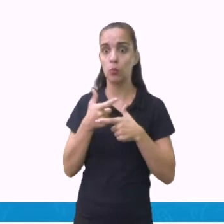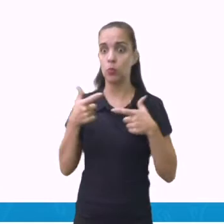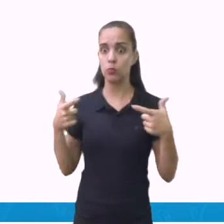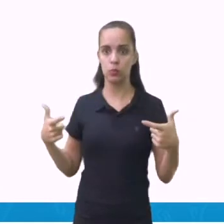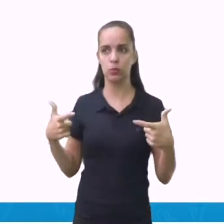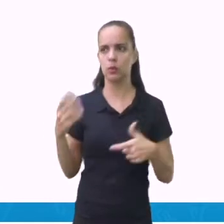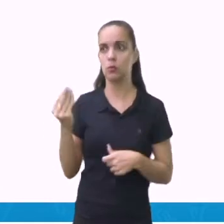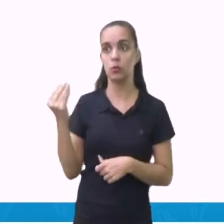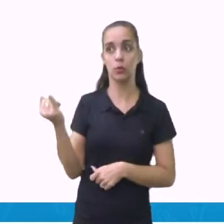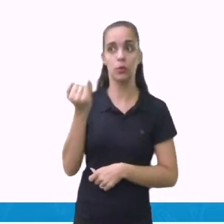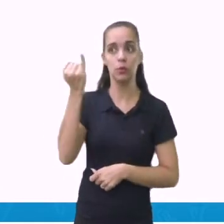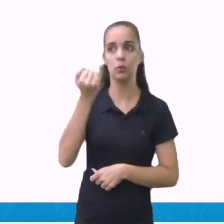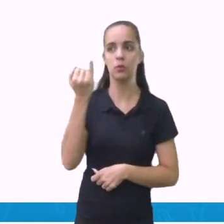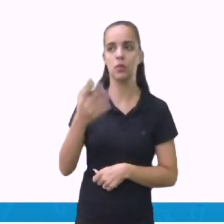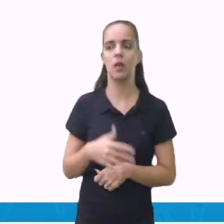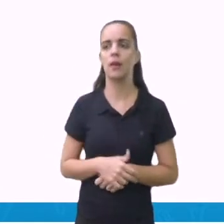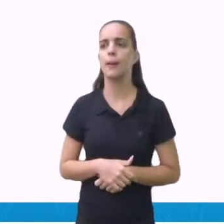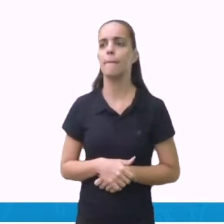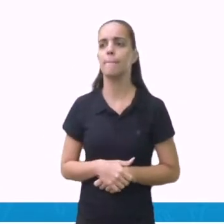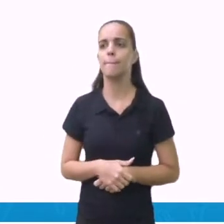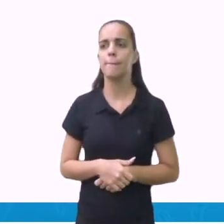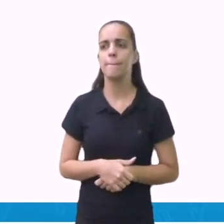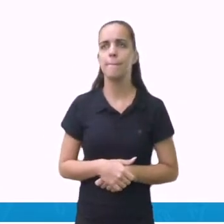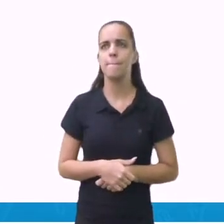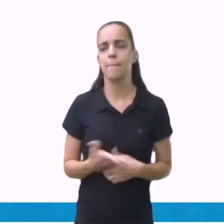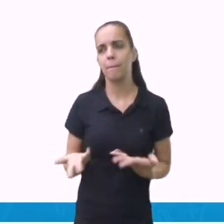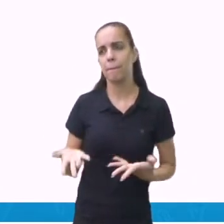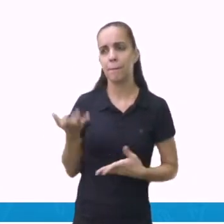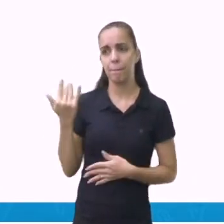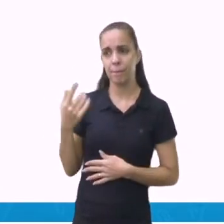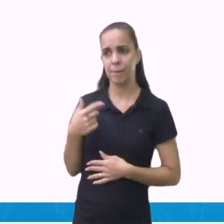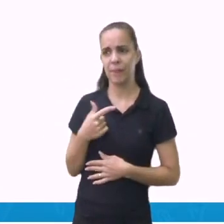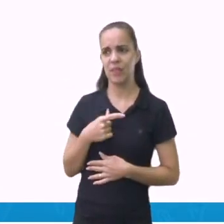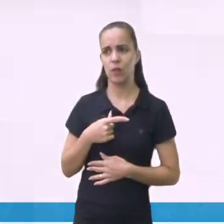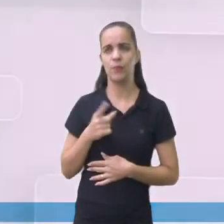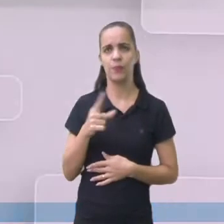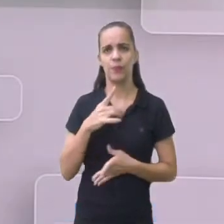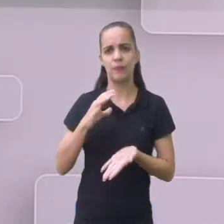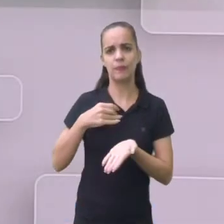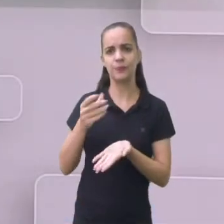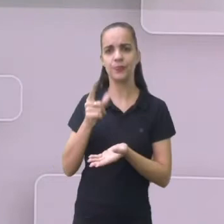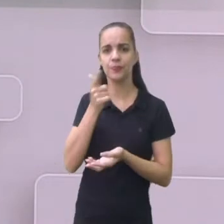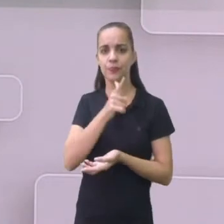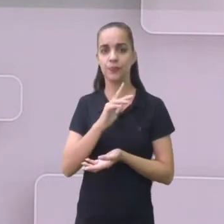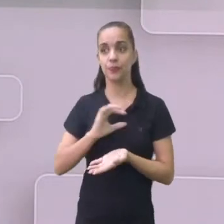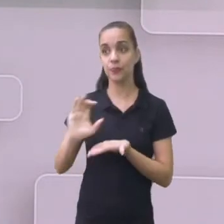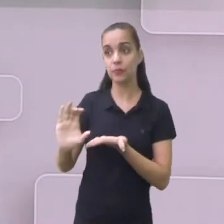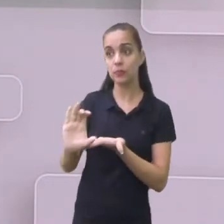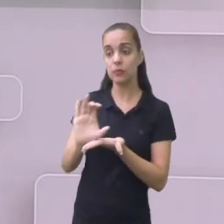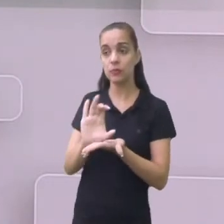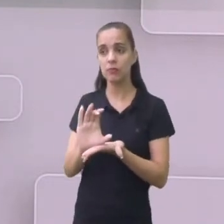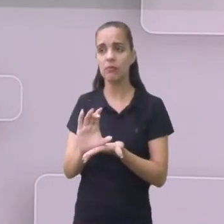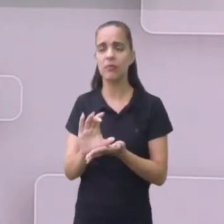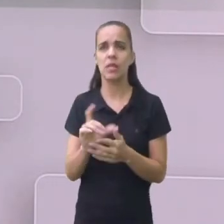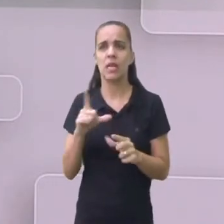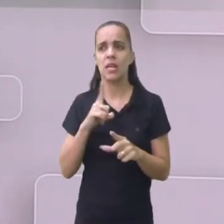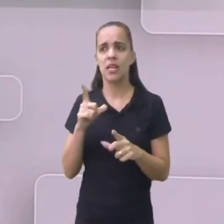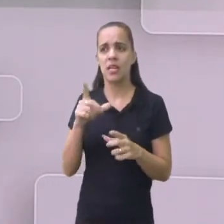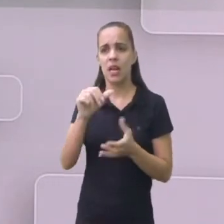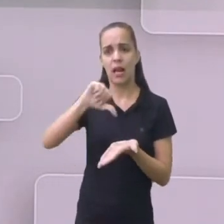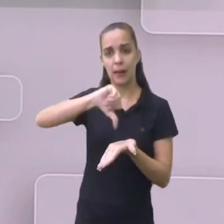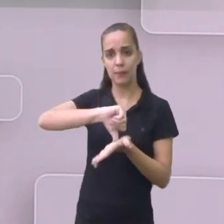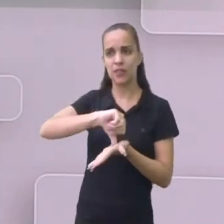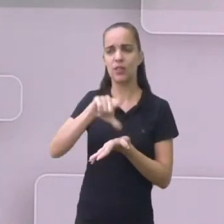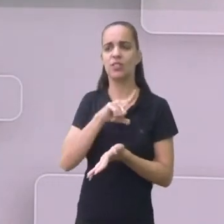Então, ele queria fazer com que essa capital que seria criada, ela tivesse